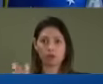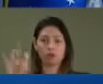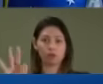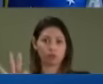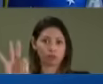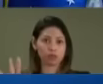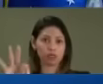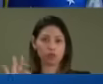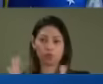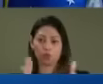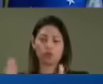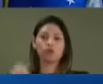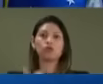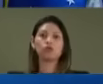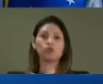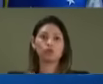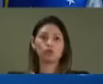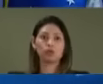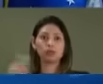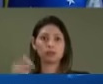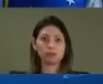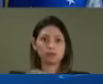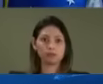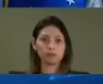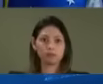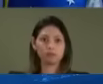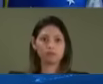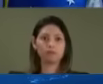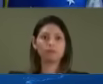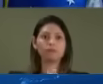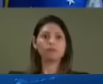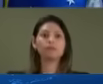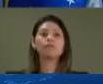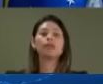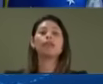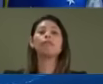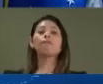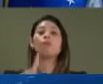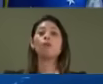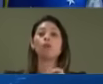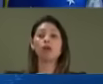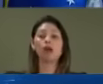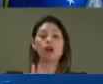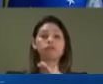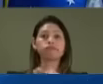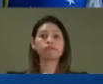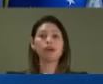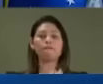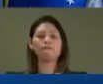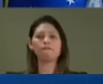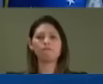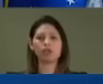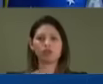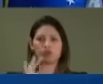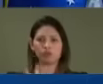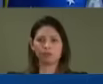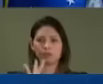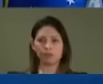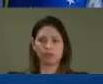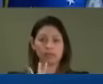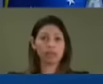influenciado principalmente pelo aumento superior a 20%